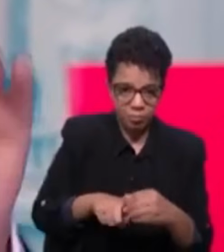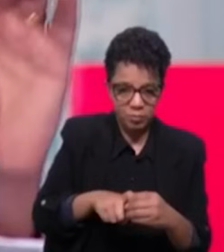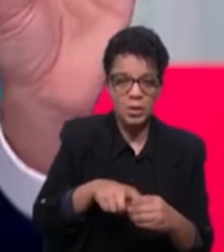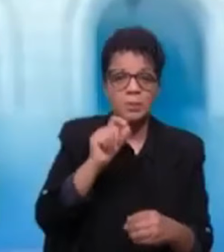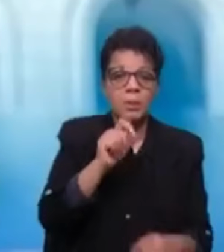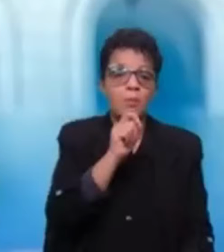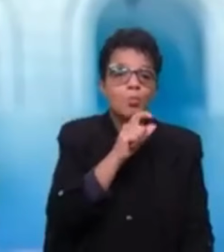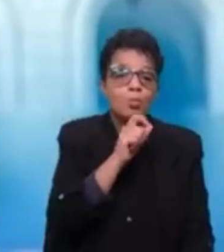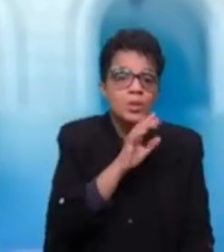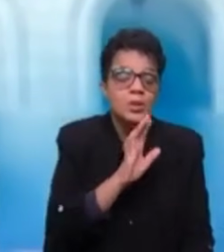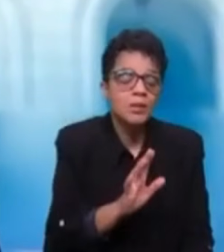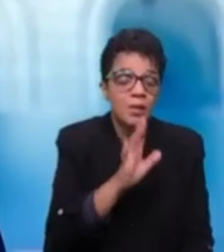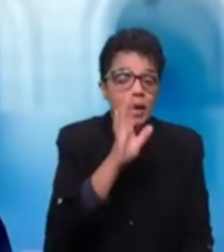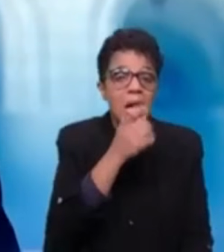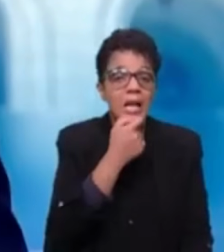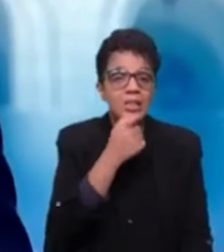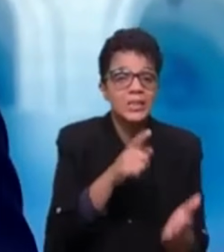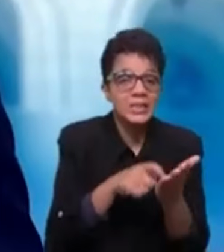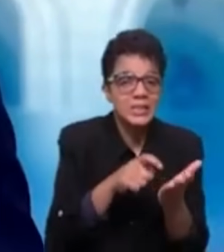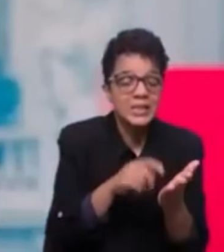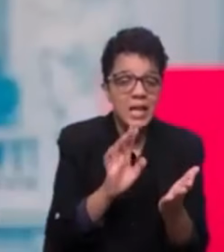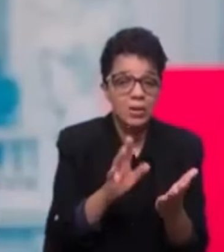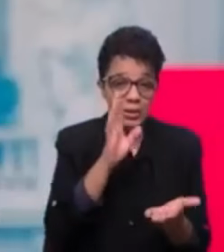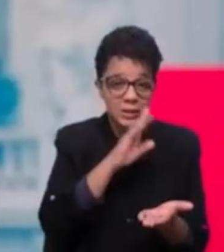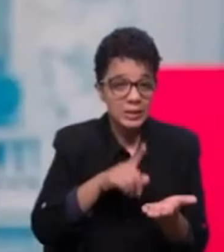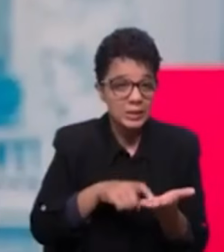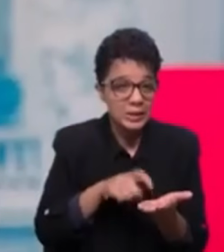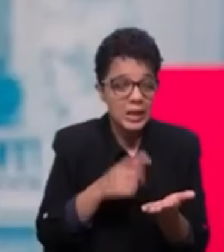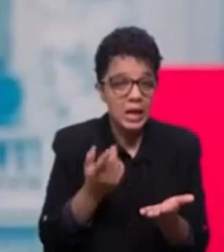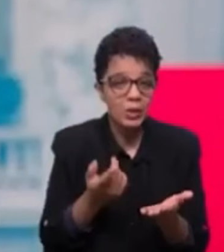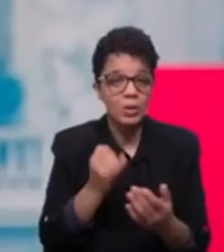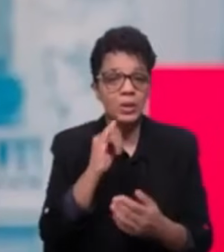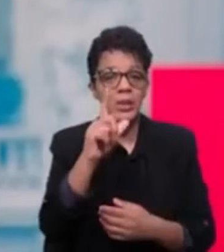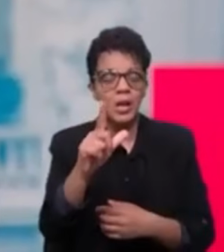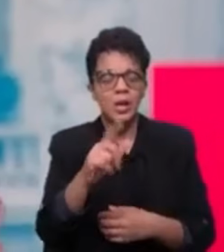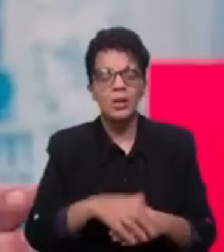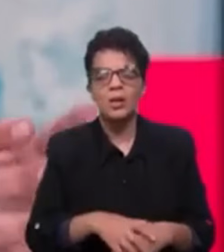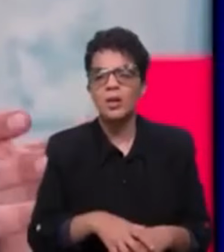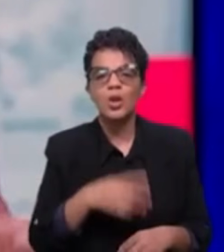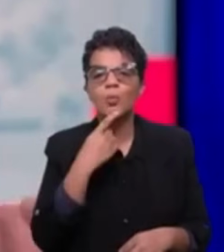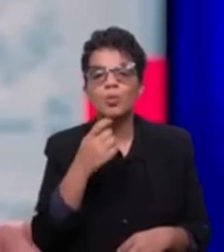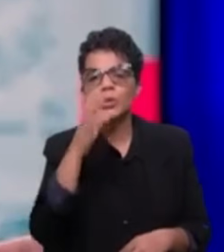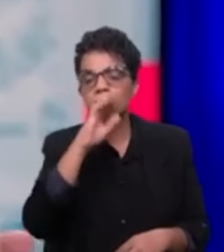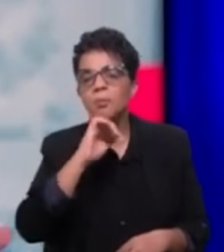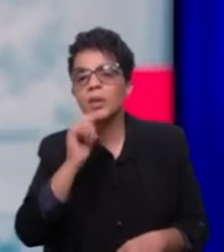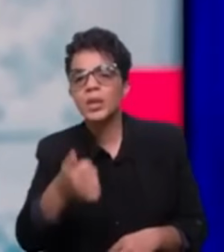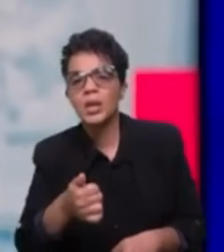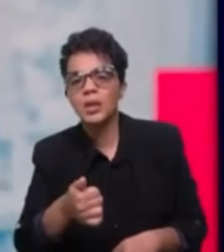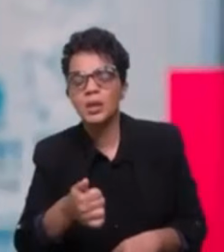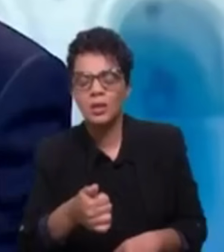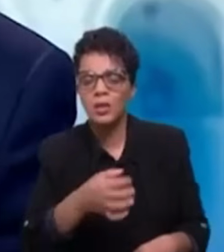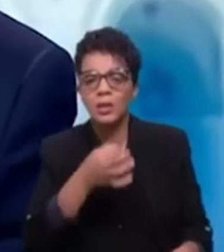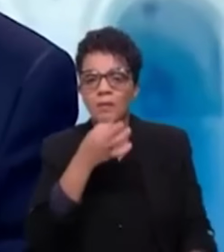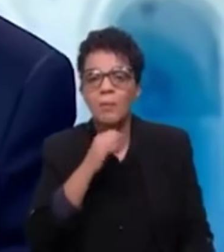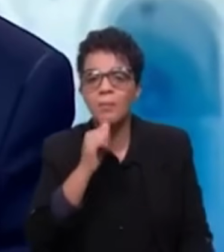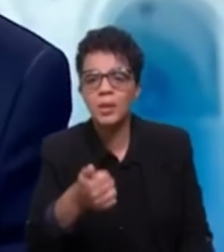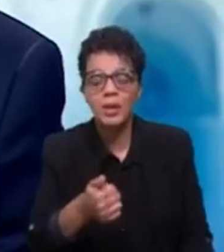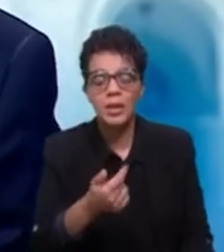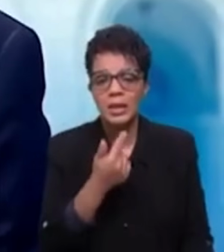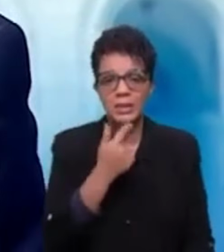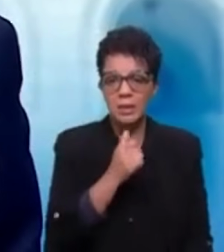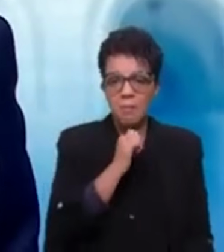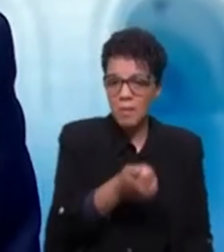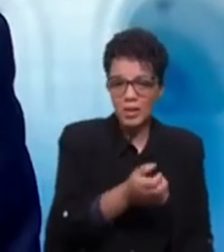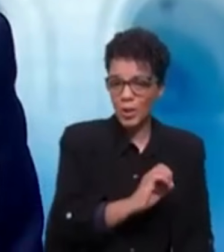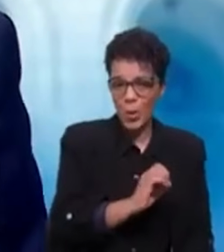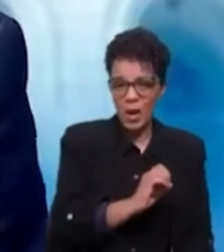se for necessário eventualmente se for necessário a iniciativa Liberal eu não estou a trabalhar nen portanto não há cenário